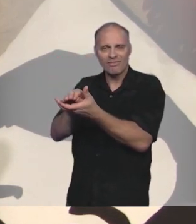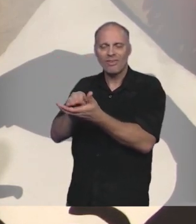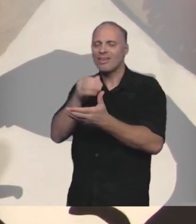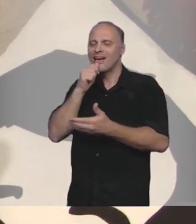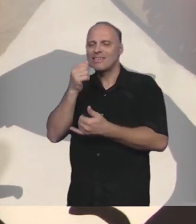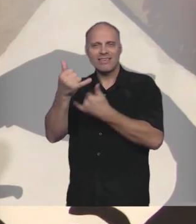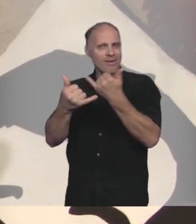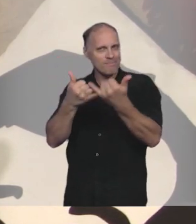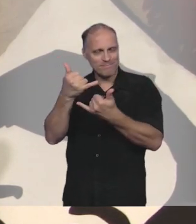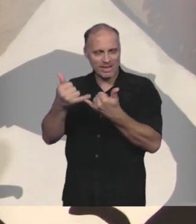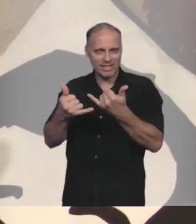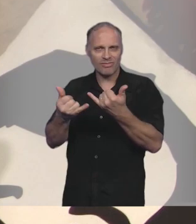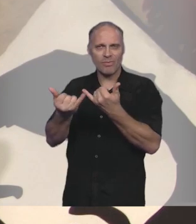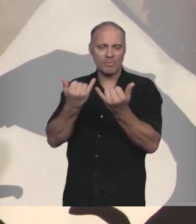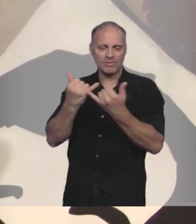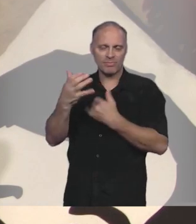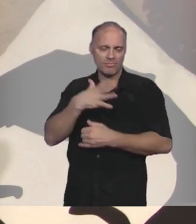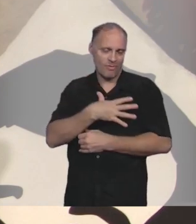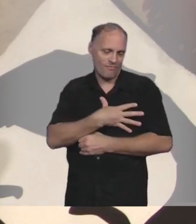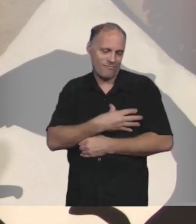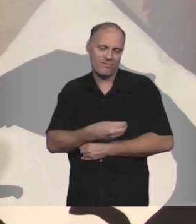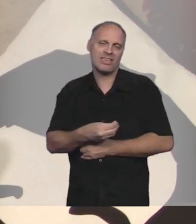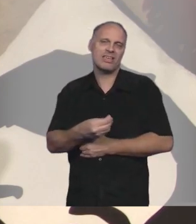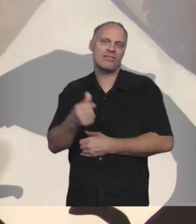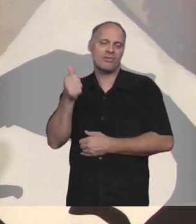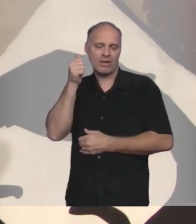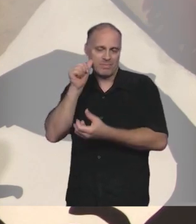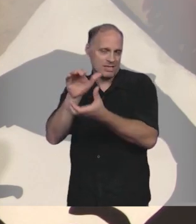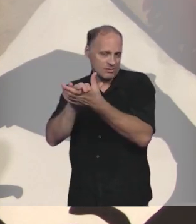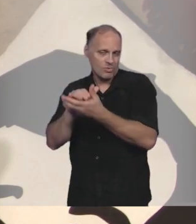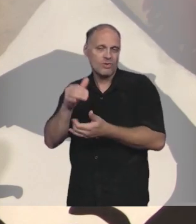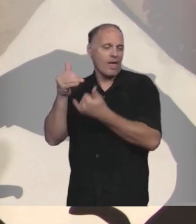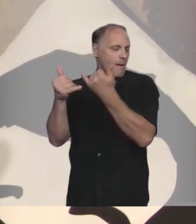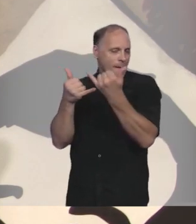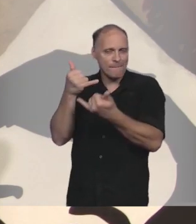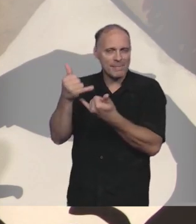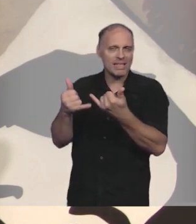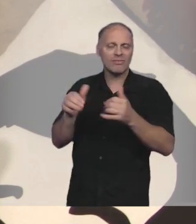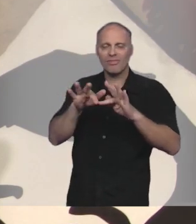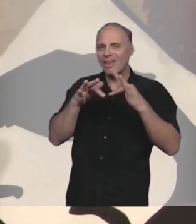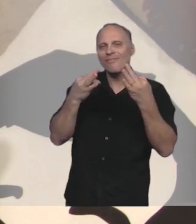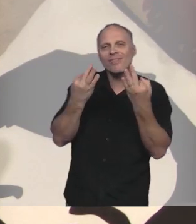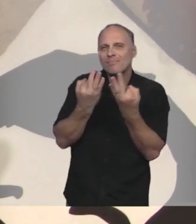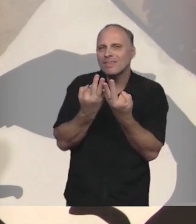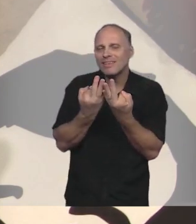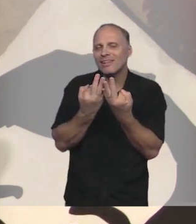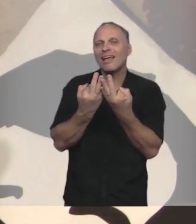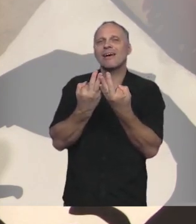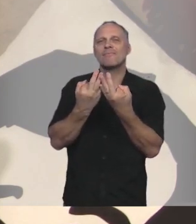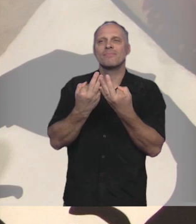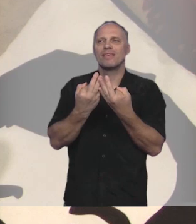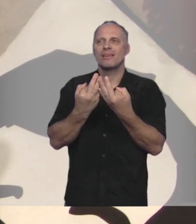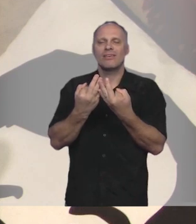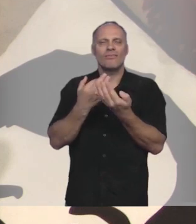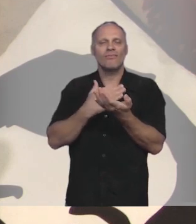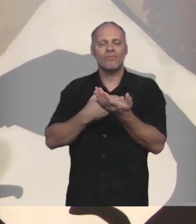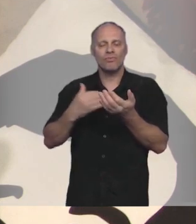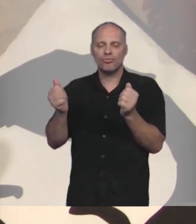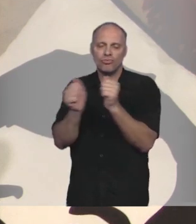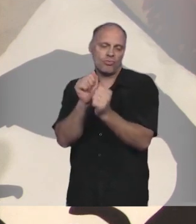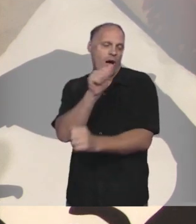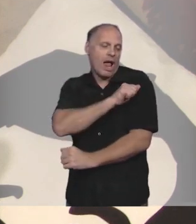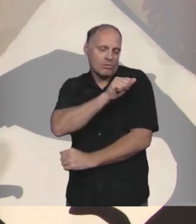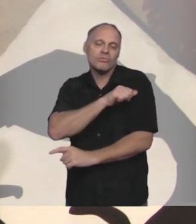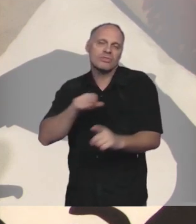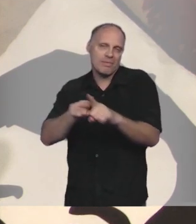companheira, na família, vou com meus alunos, né? Sem querer, sem